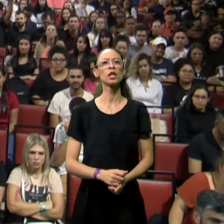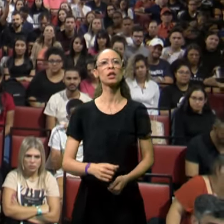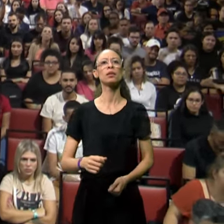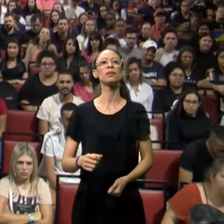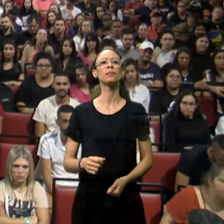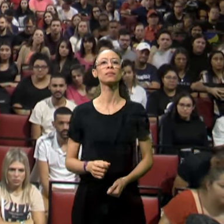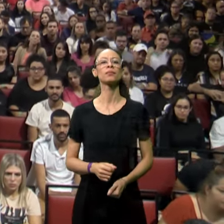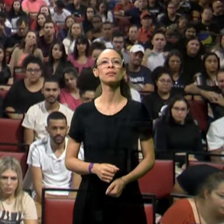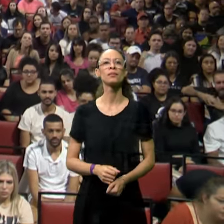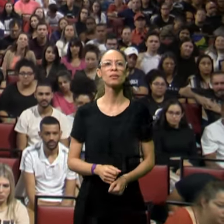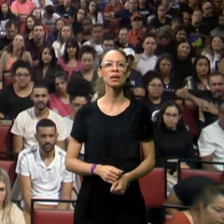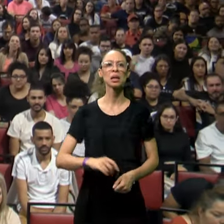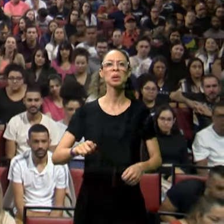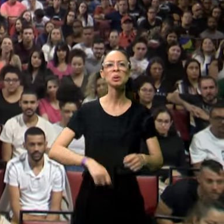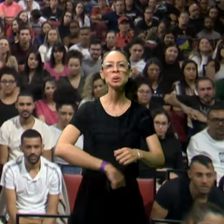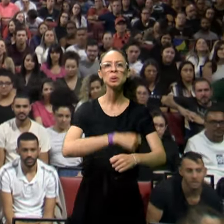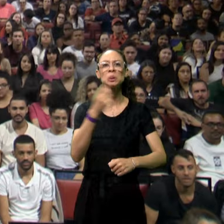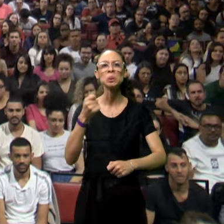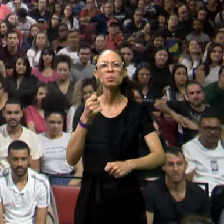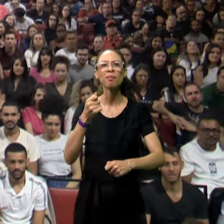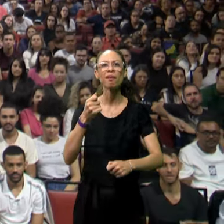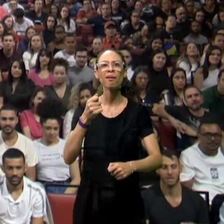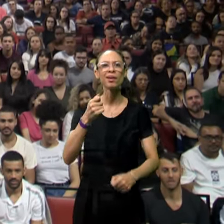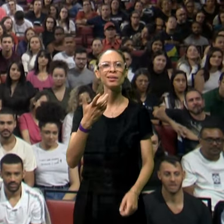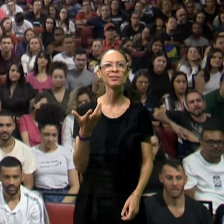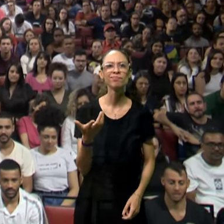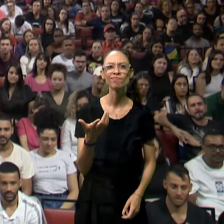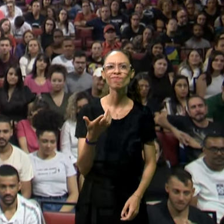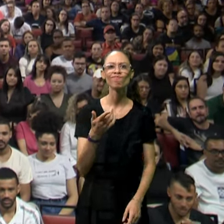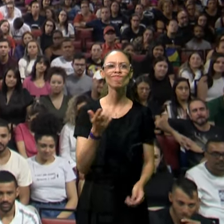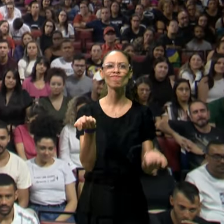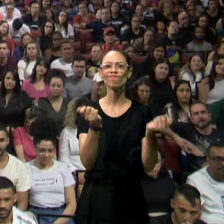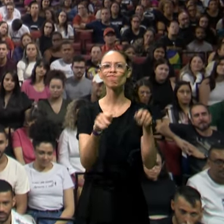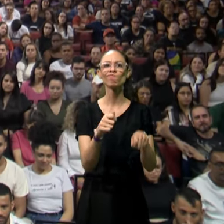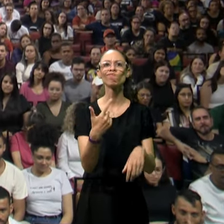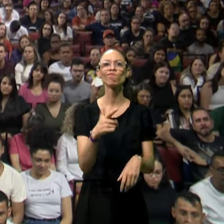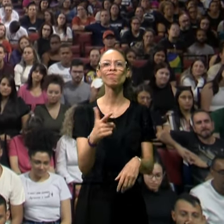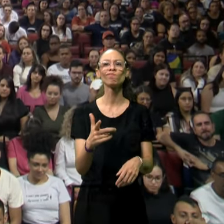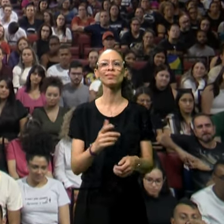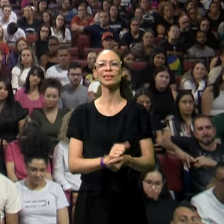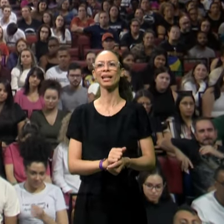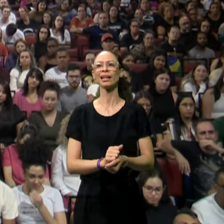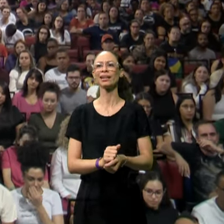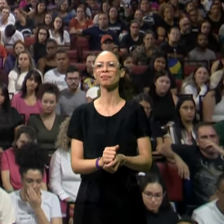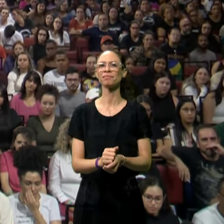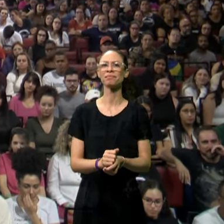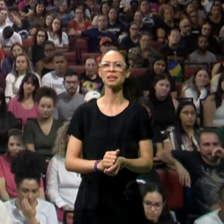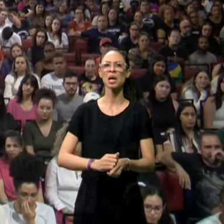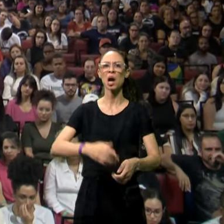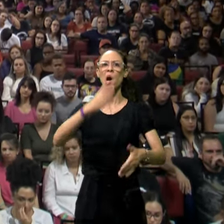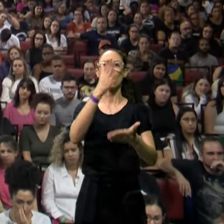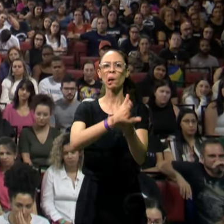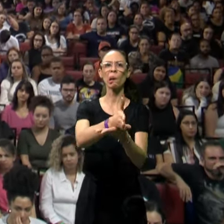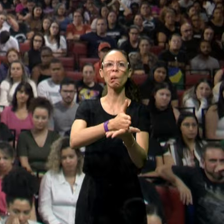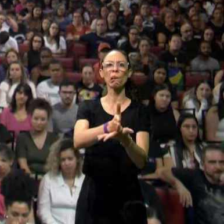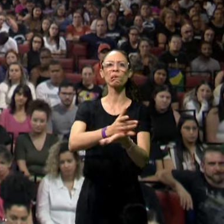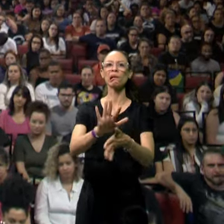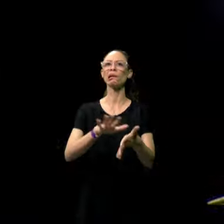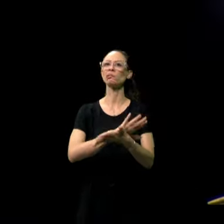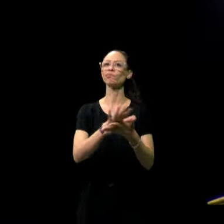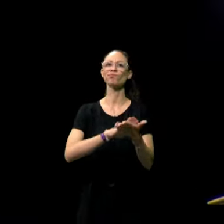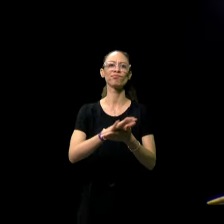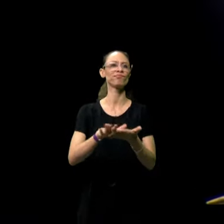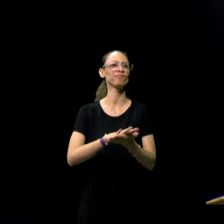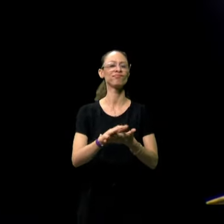está cego, se diz, né? O machado está cego. Não consegue cortar nada. Temos que